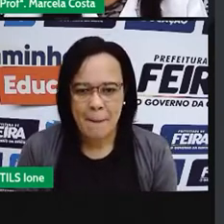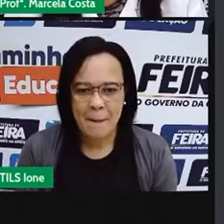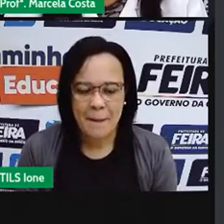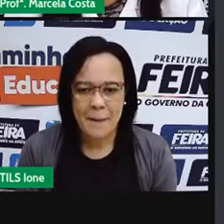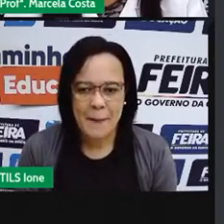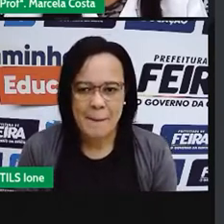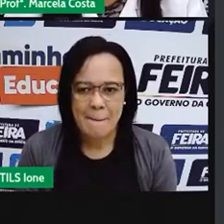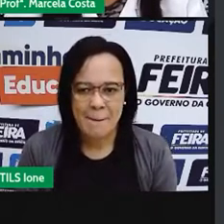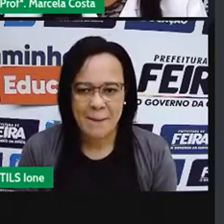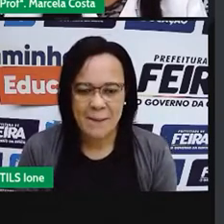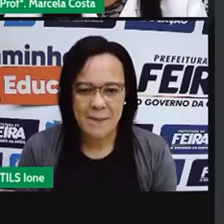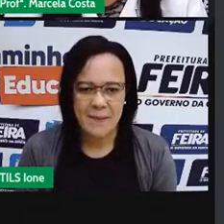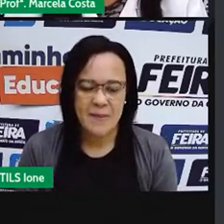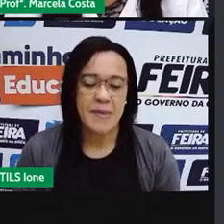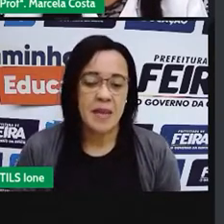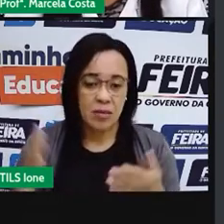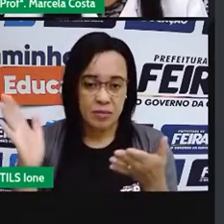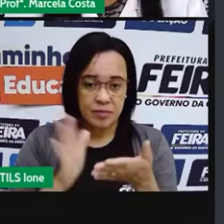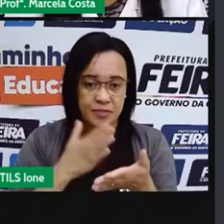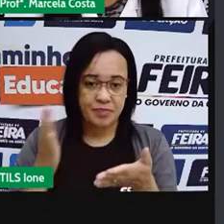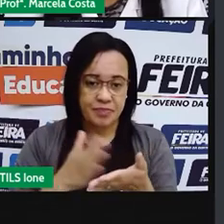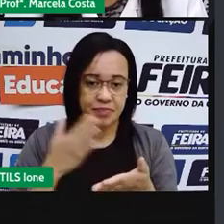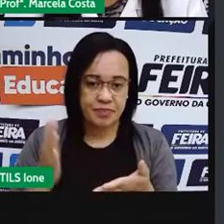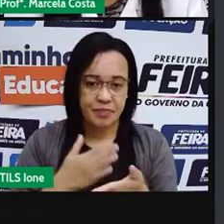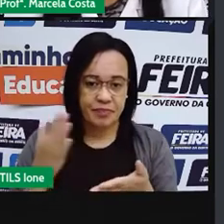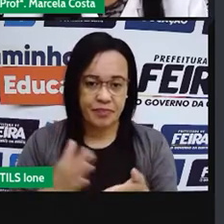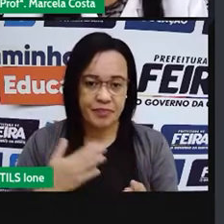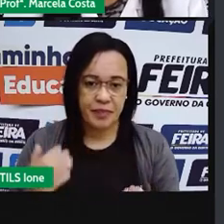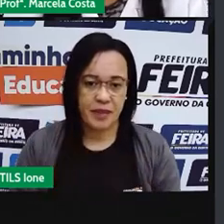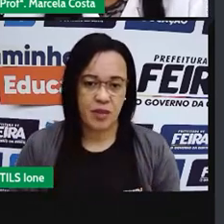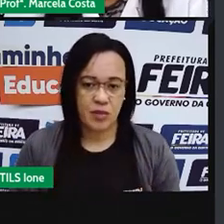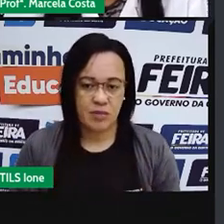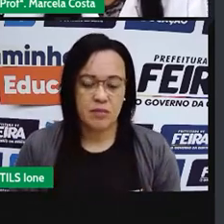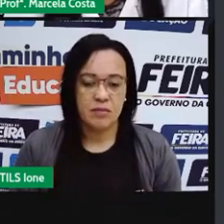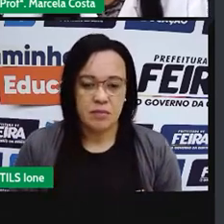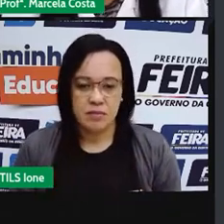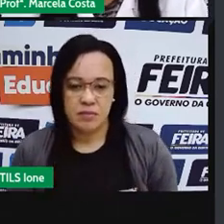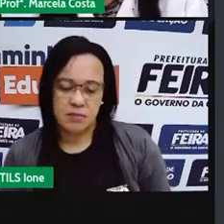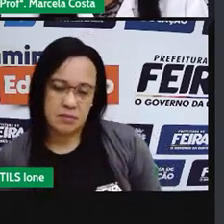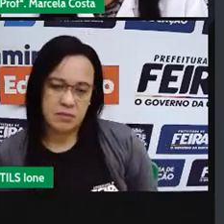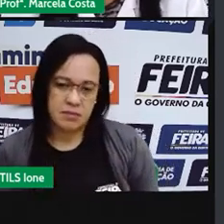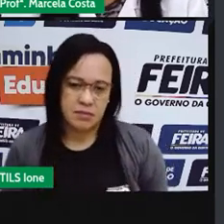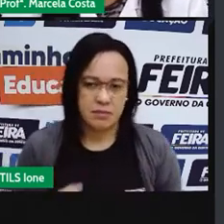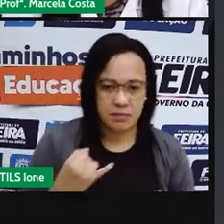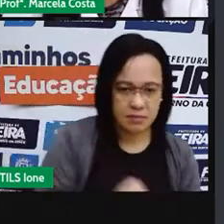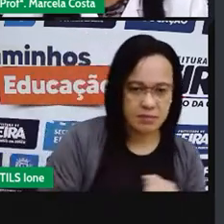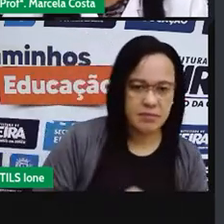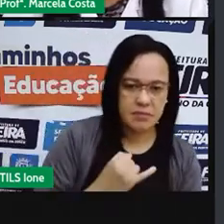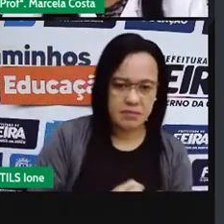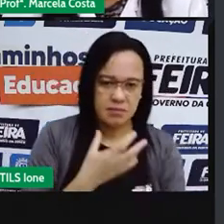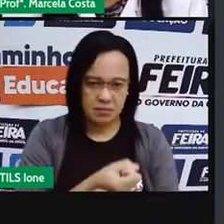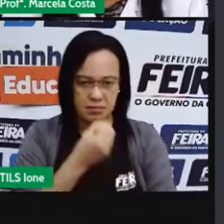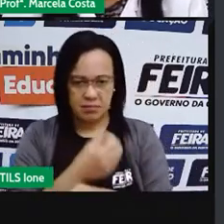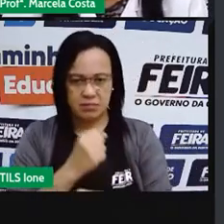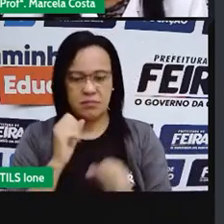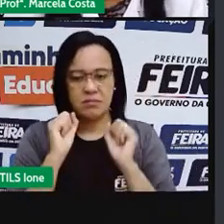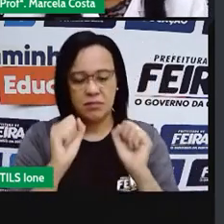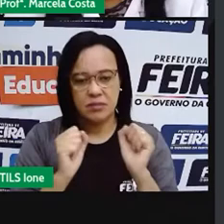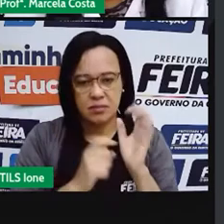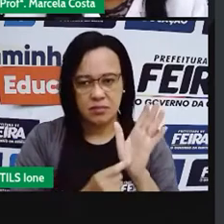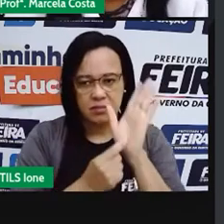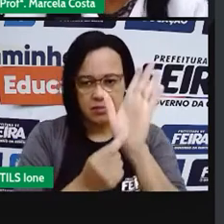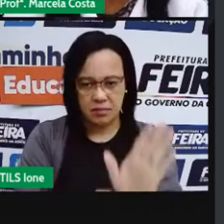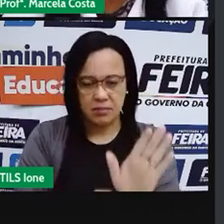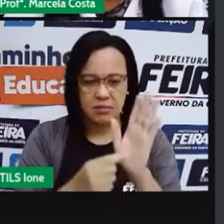Esse é um livro que ele está em formato digital, tá? Por isso que eu estou mostrando para